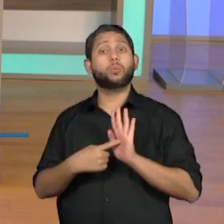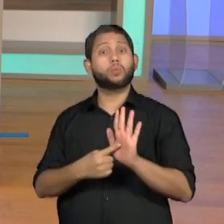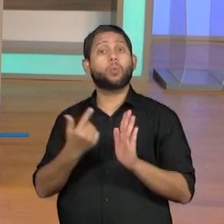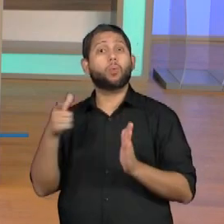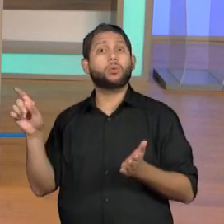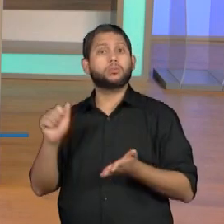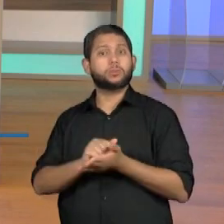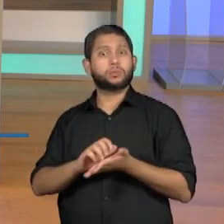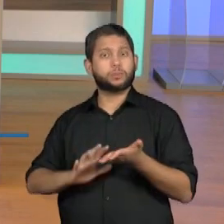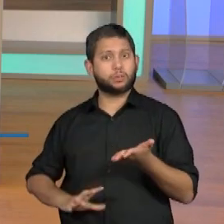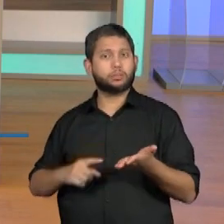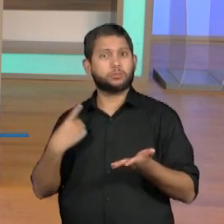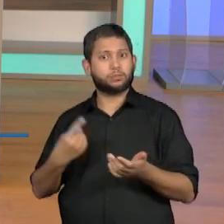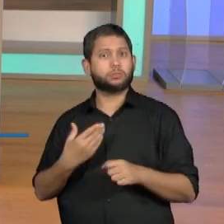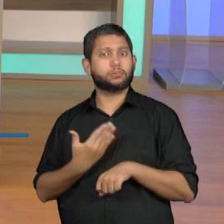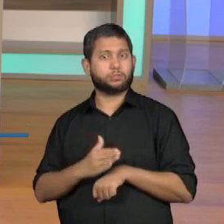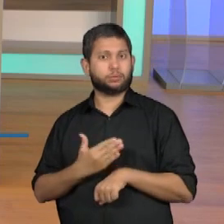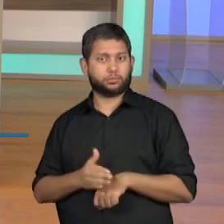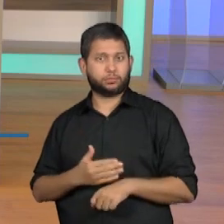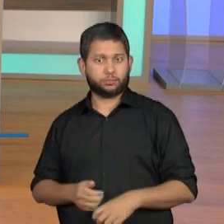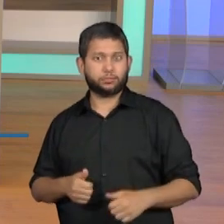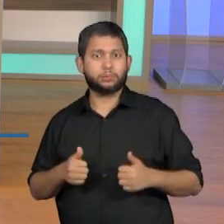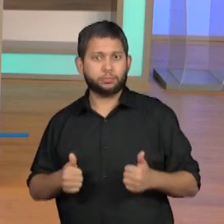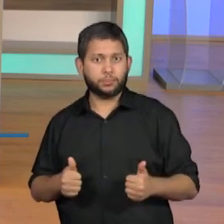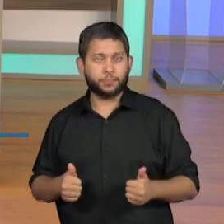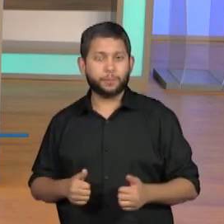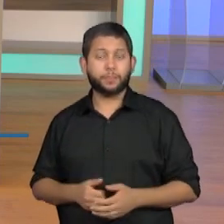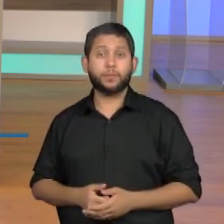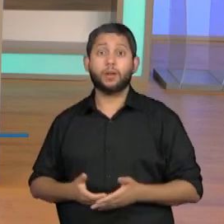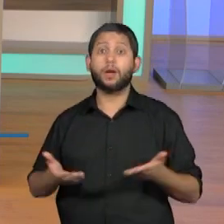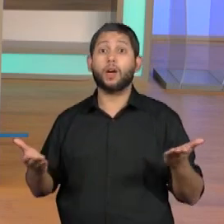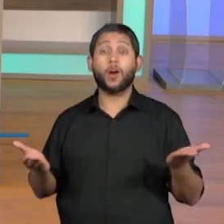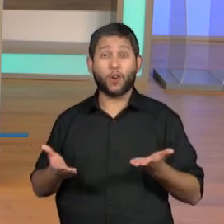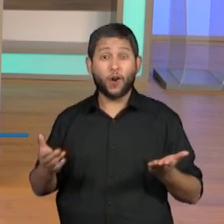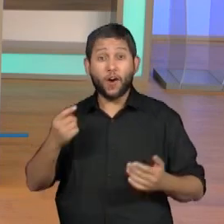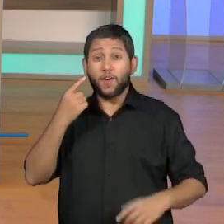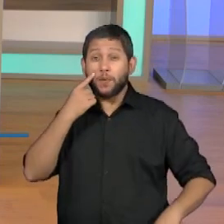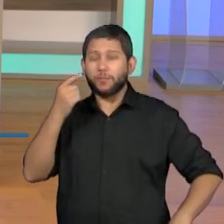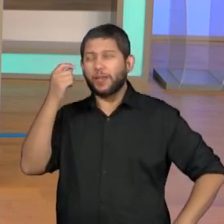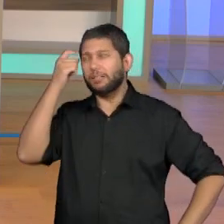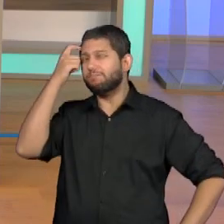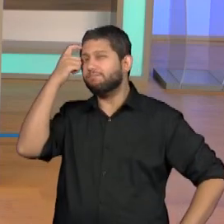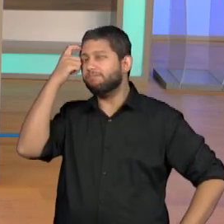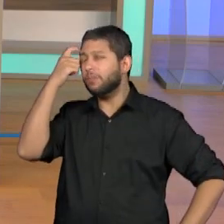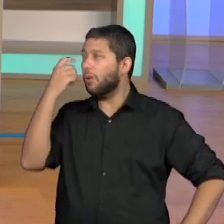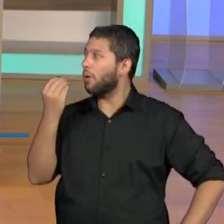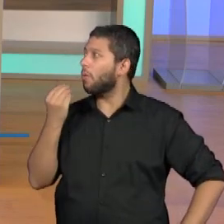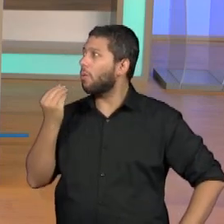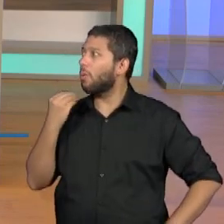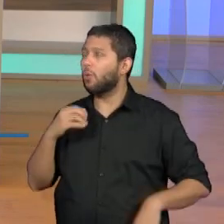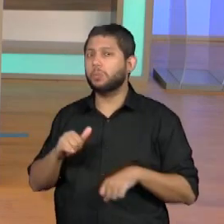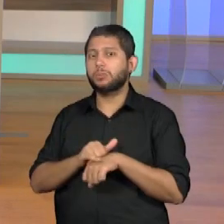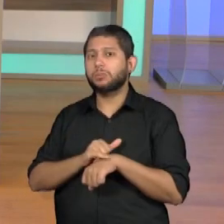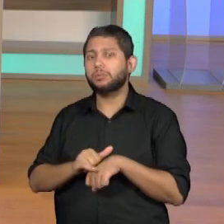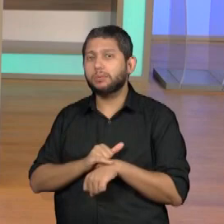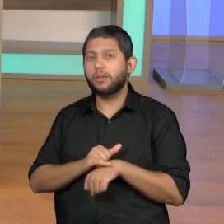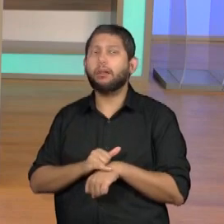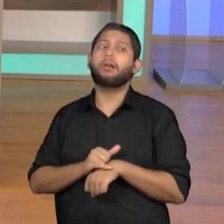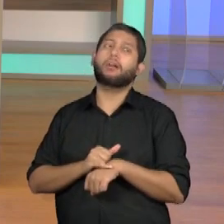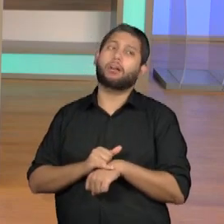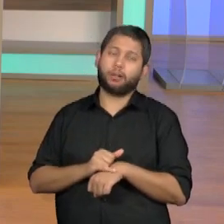bom? E agora a gente vai agrupar, então, essas figuras